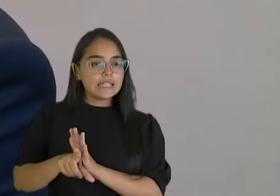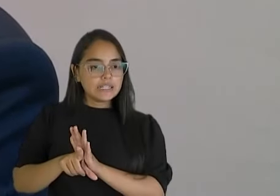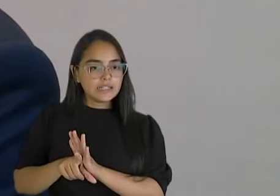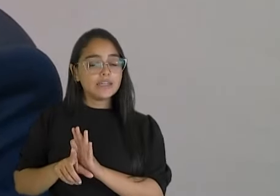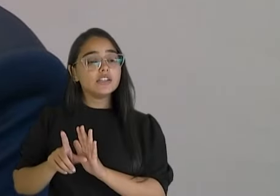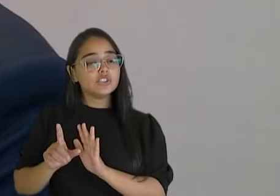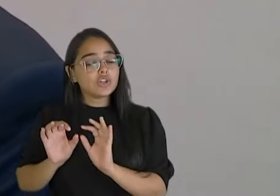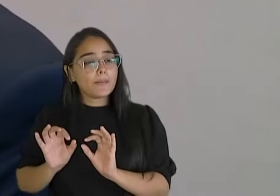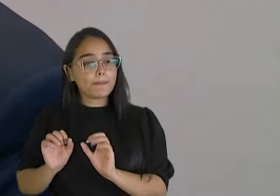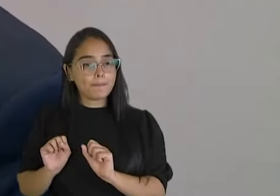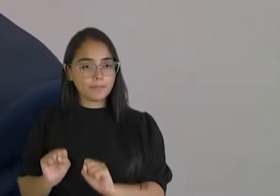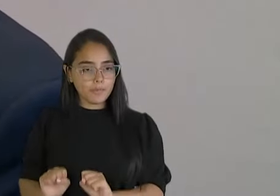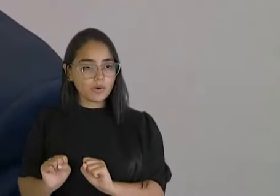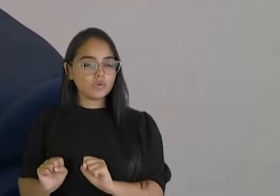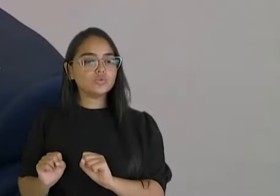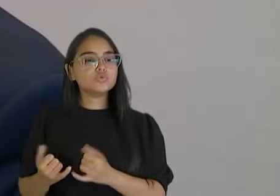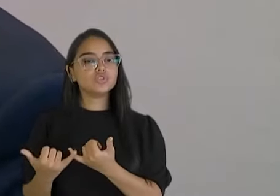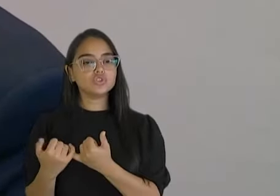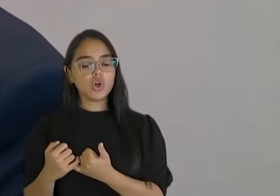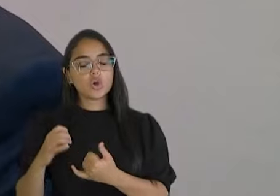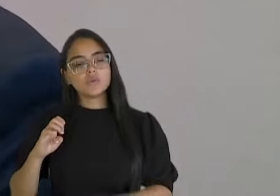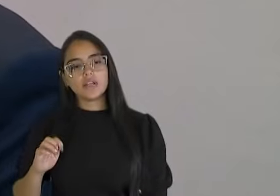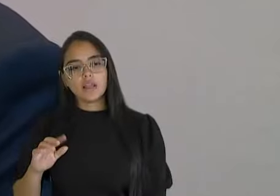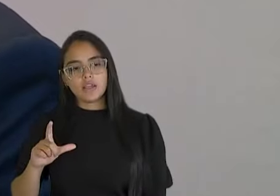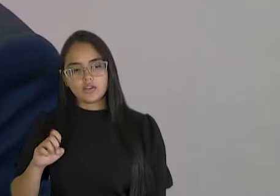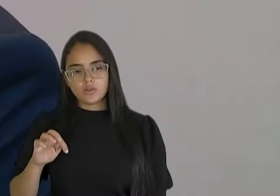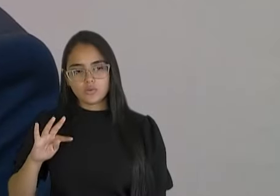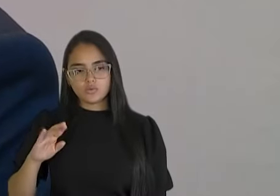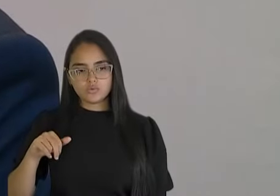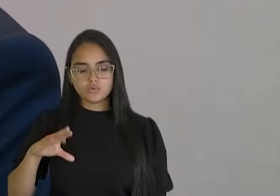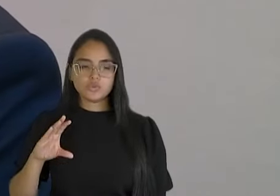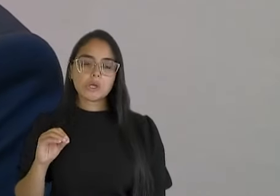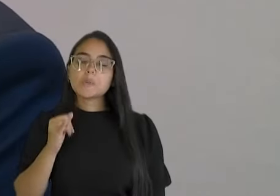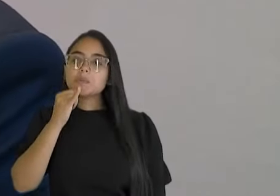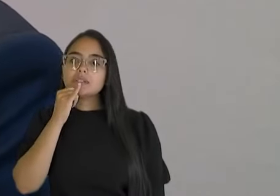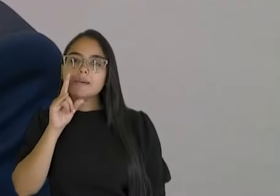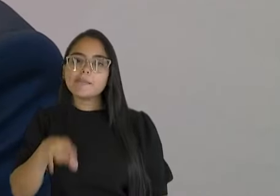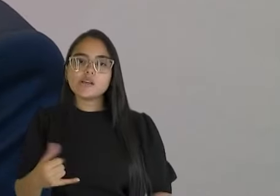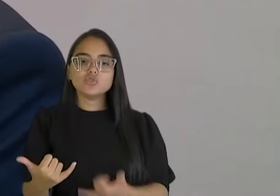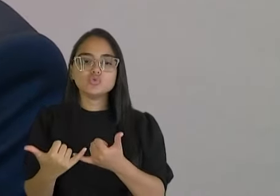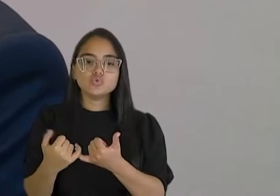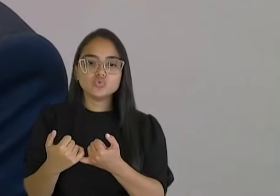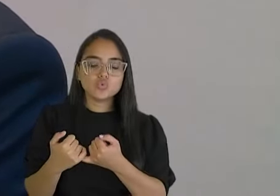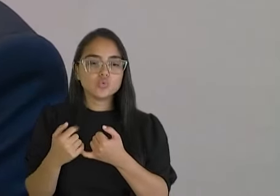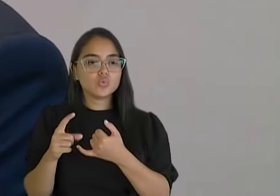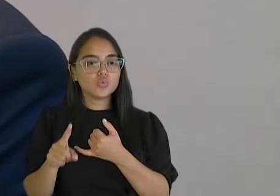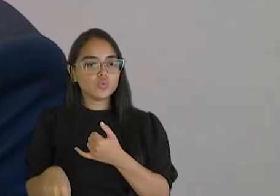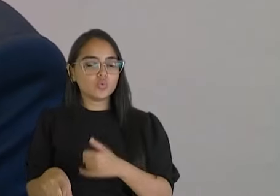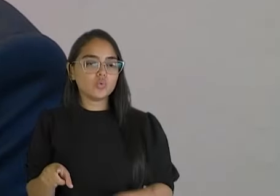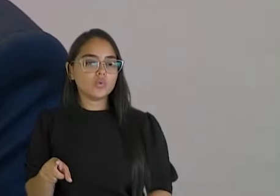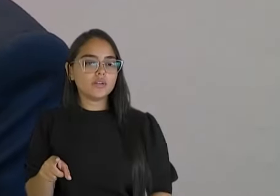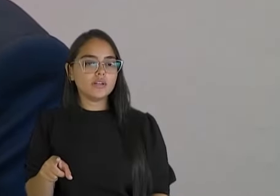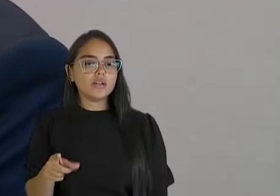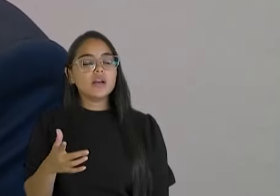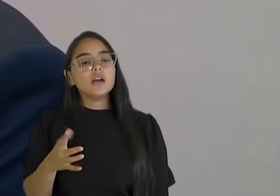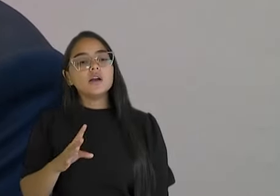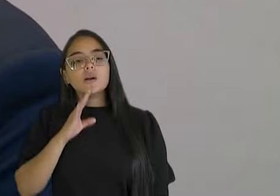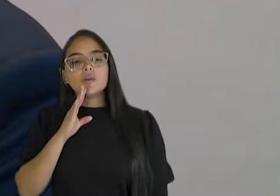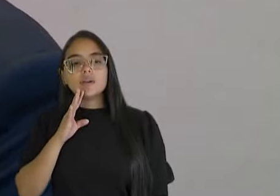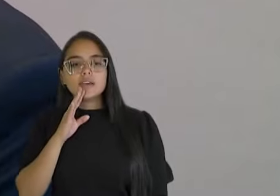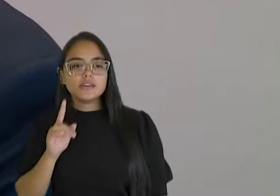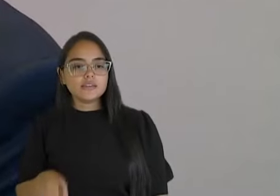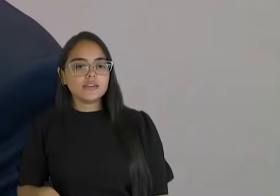regulamentação dos jogos eletrônicos, tá? Que são aqueles jogos que muito conhecido como, por exemplo,